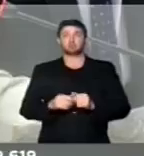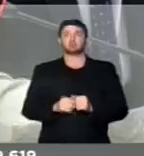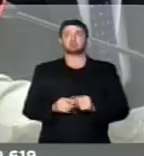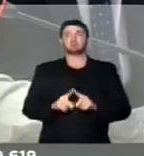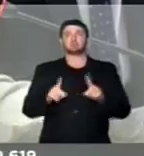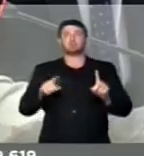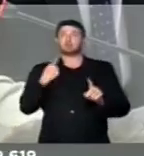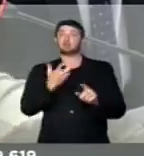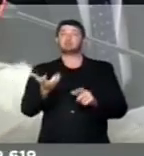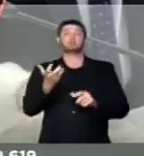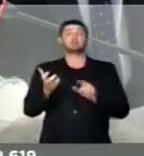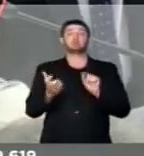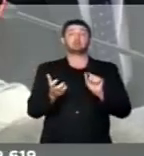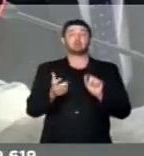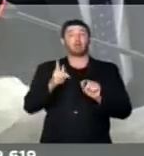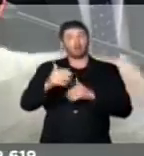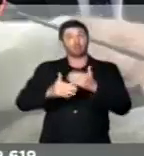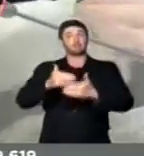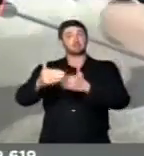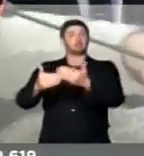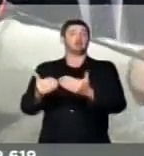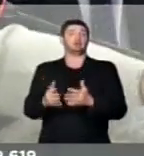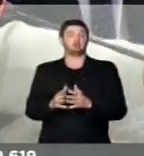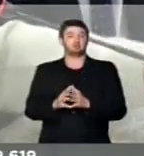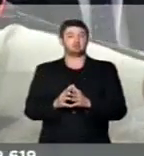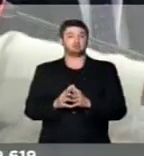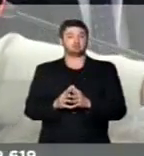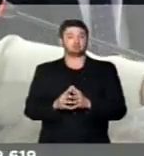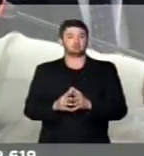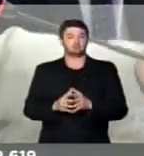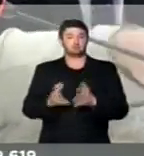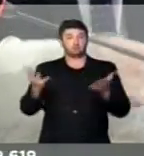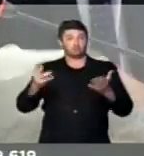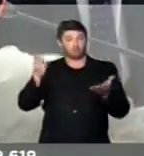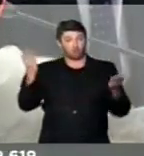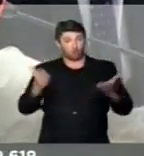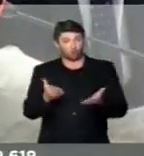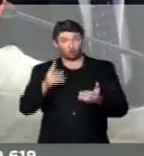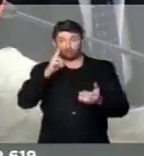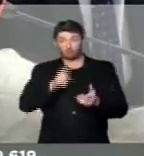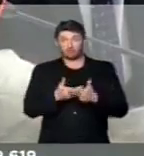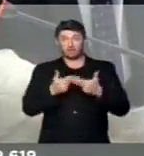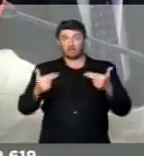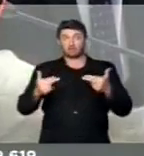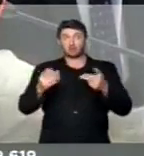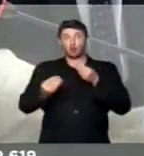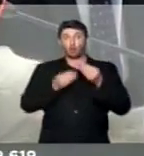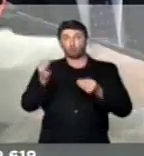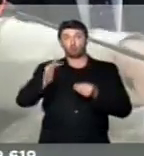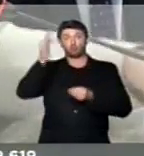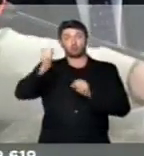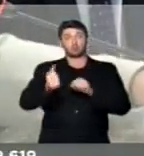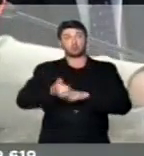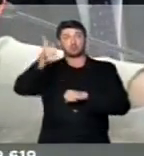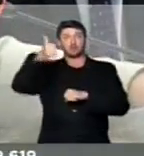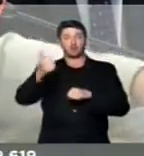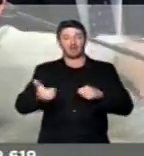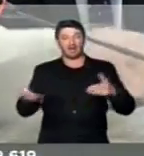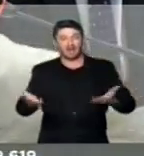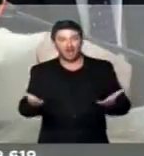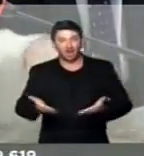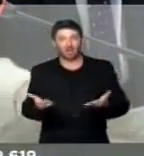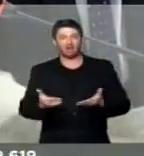que nós queremos é avançar, ver no hoje as perspectivas de futuro, no